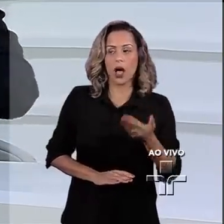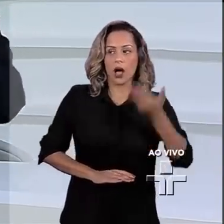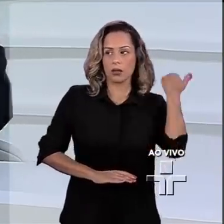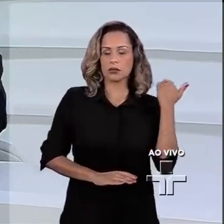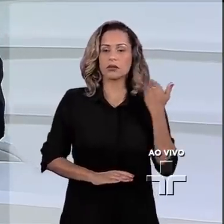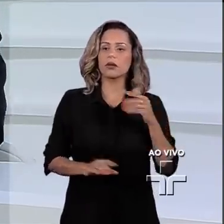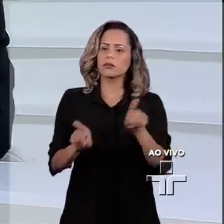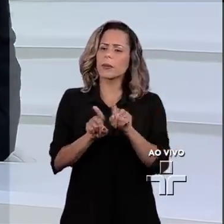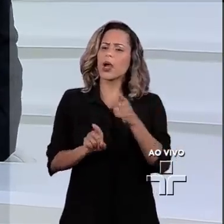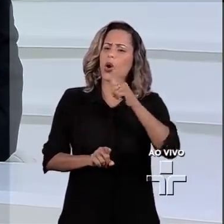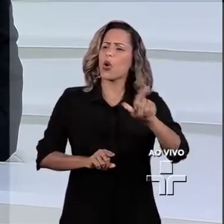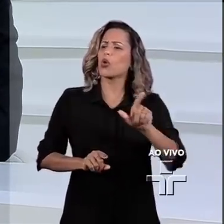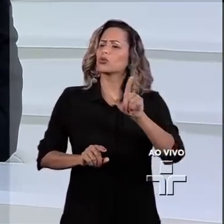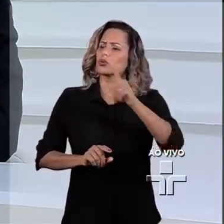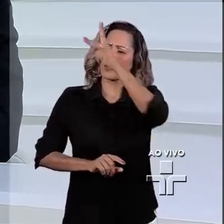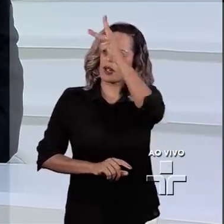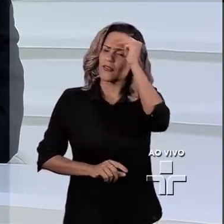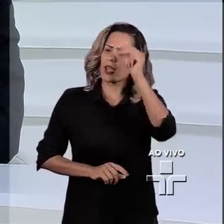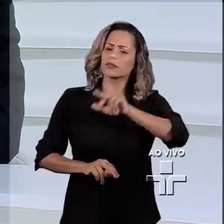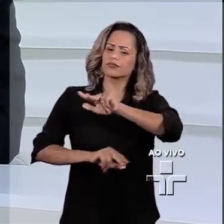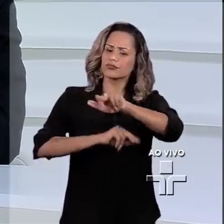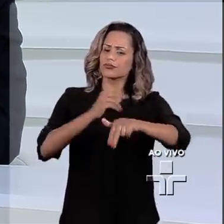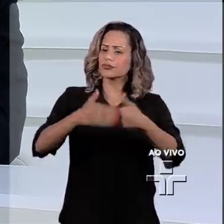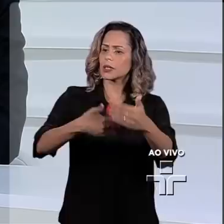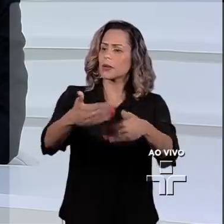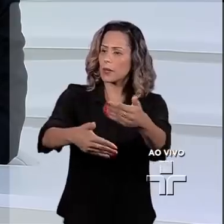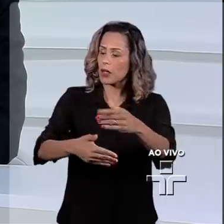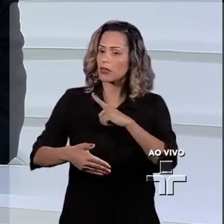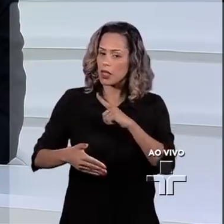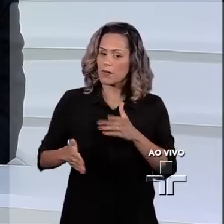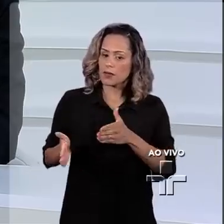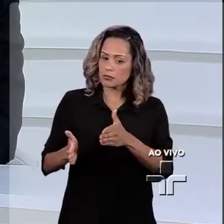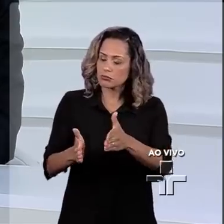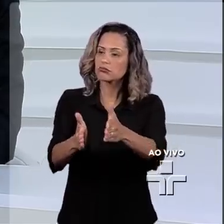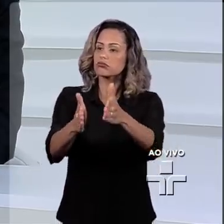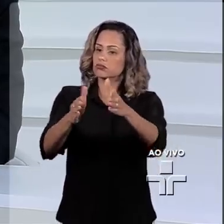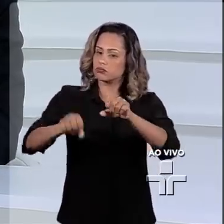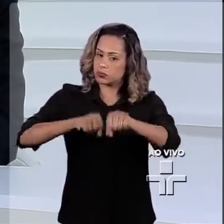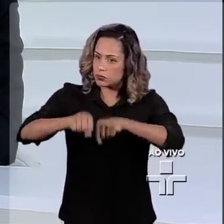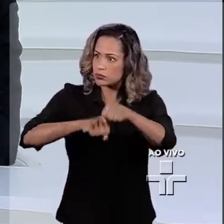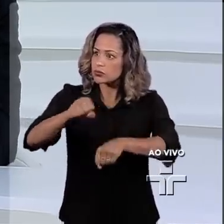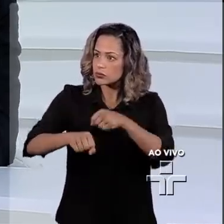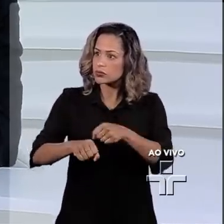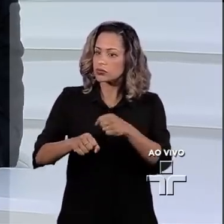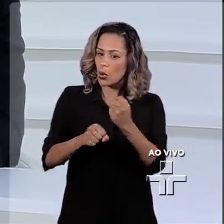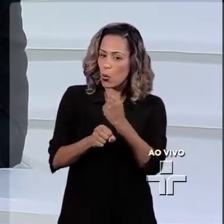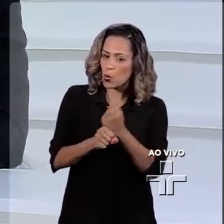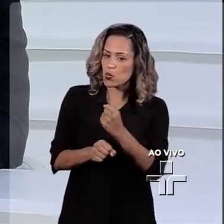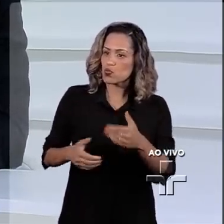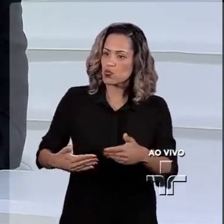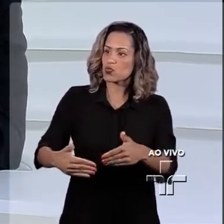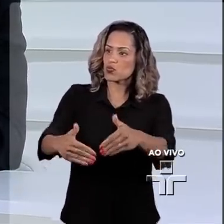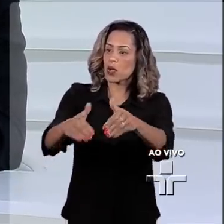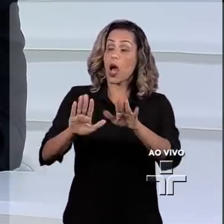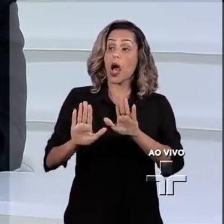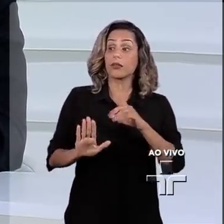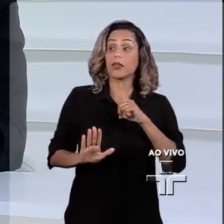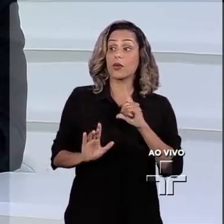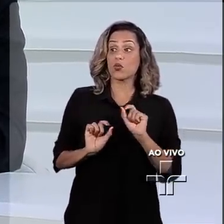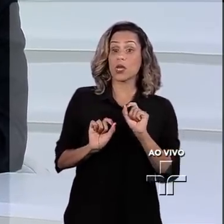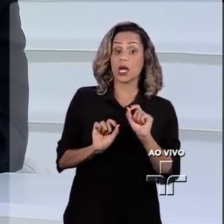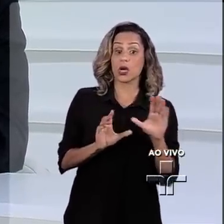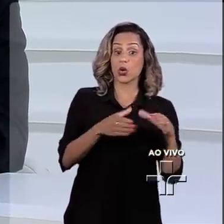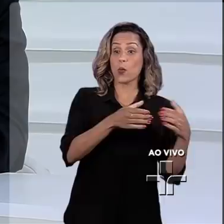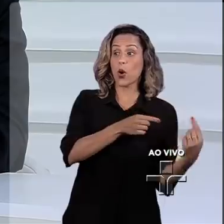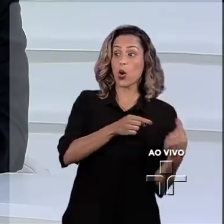deram seguimento à construção das ciclovias, houve uma espécie de oposição, que o Dória foi muito crítico